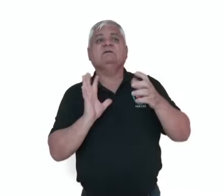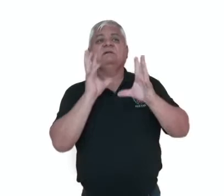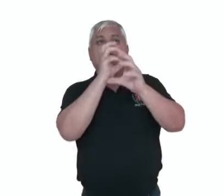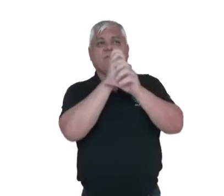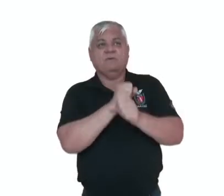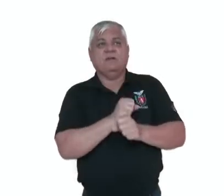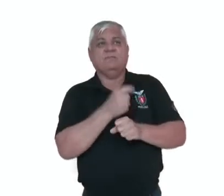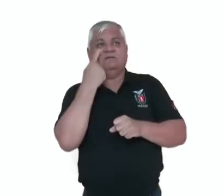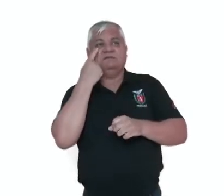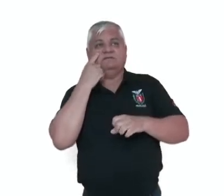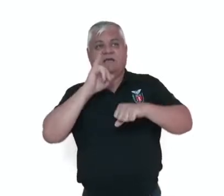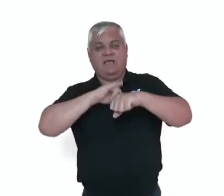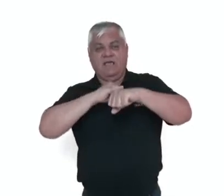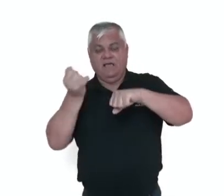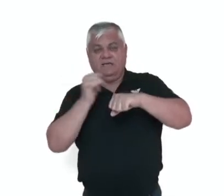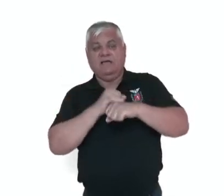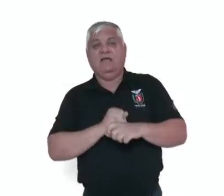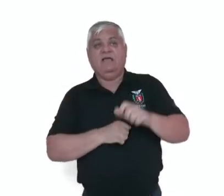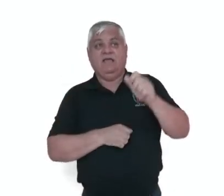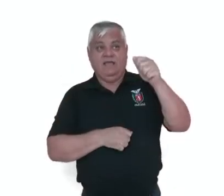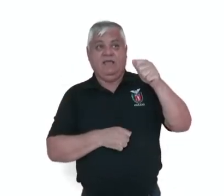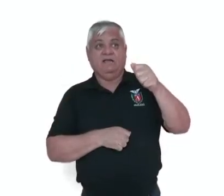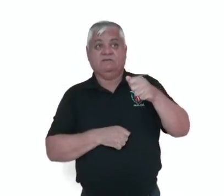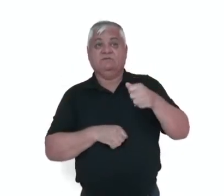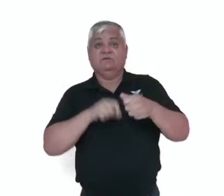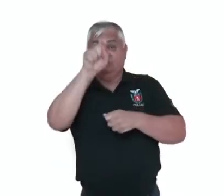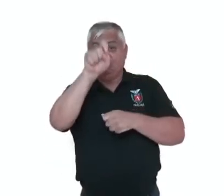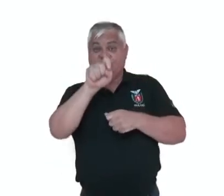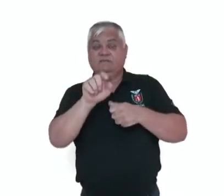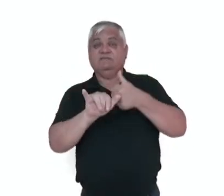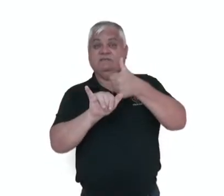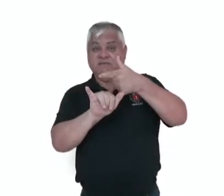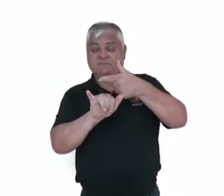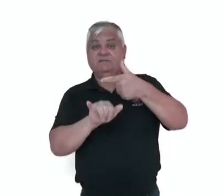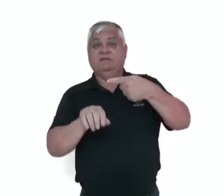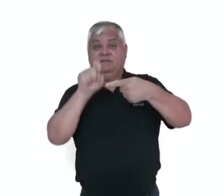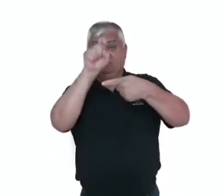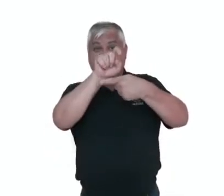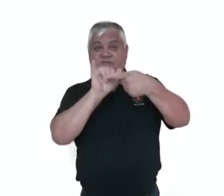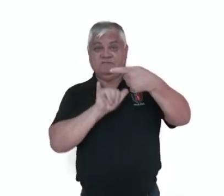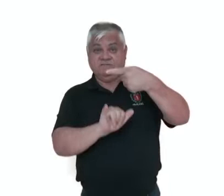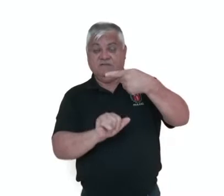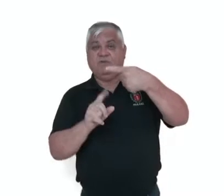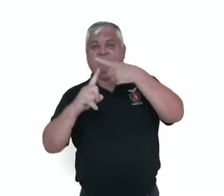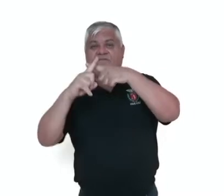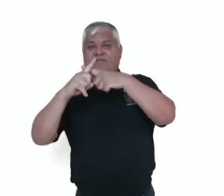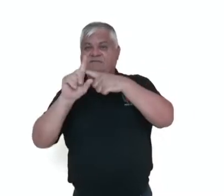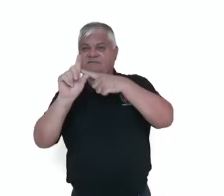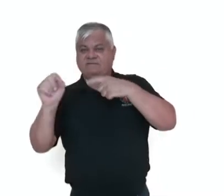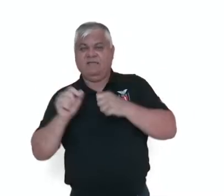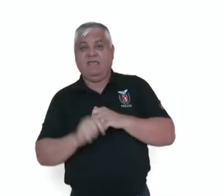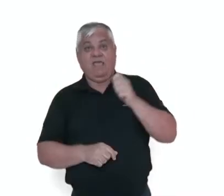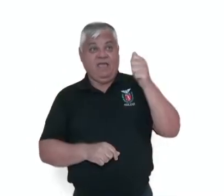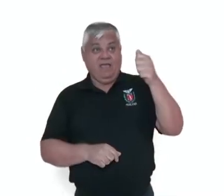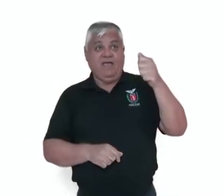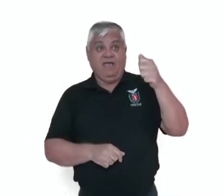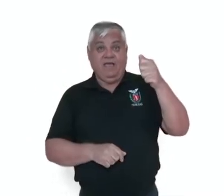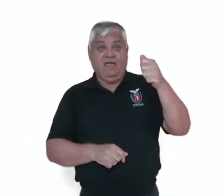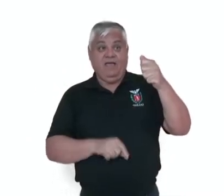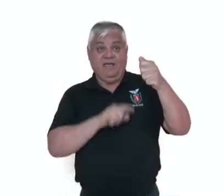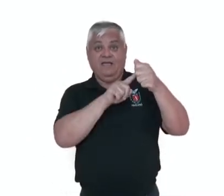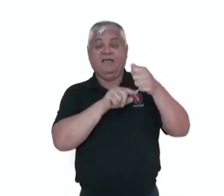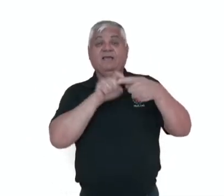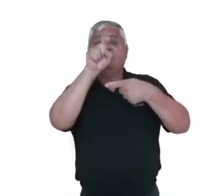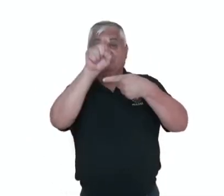gente utiliza essa expressão aqui. A alfa é igual a x sobre y vezes 100, onde o alfa é o grau de ionização,